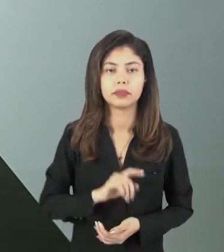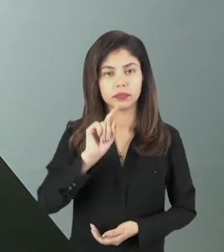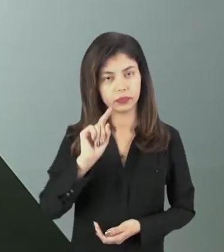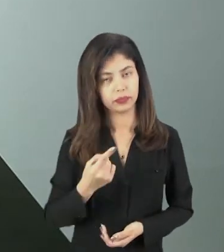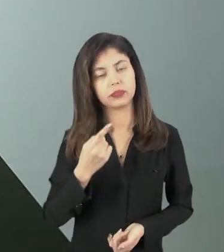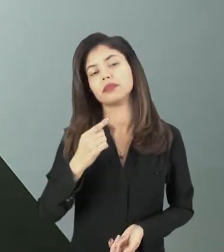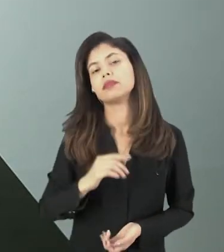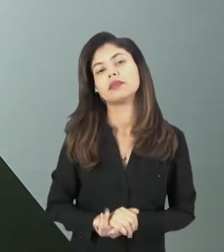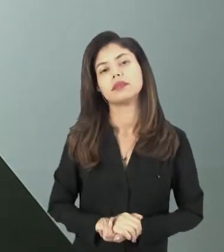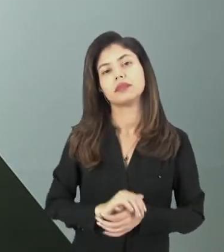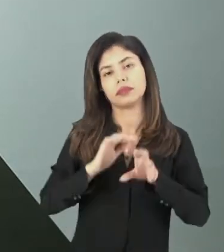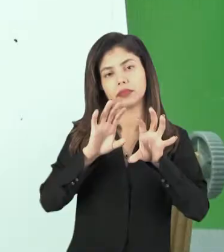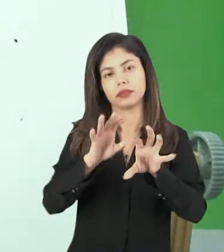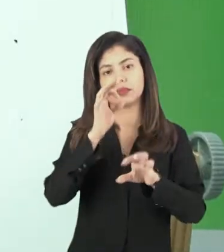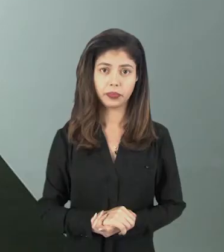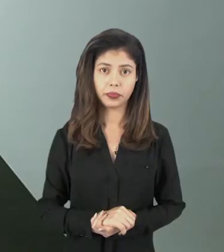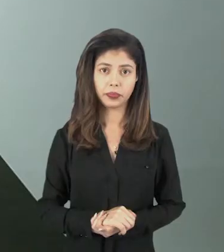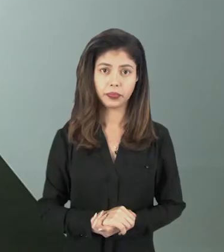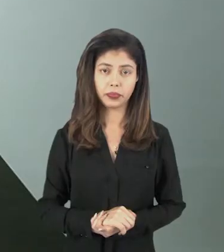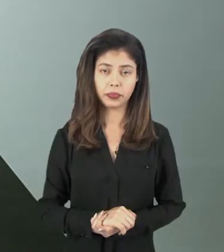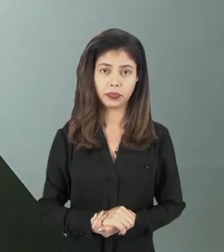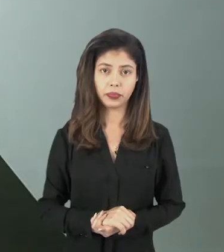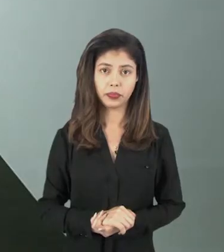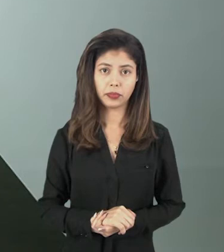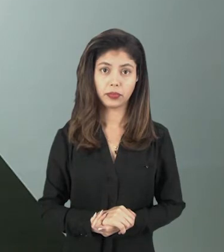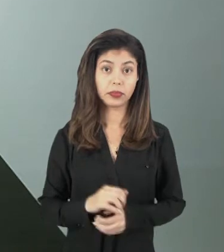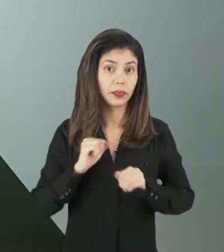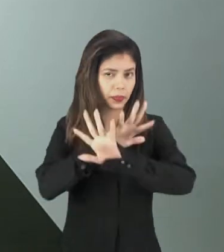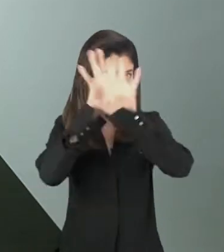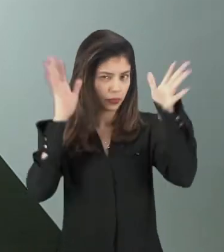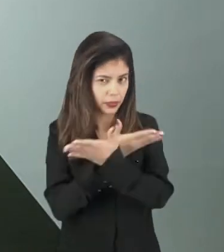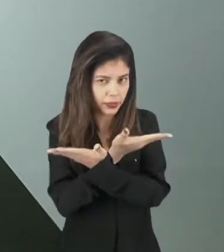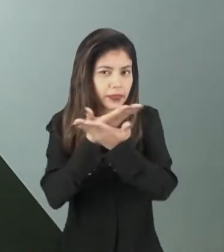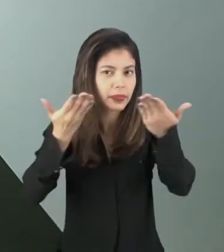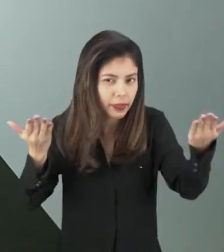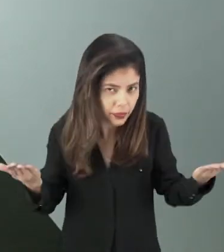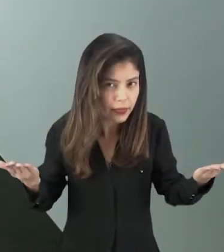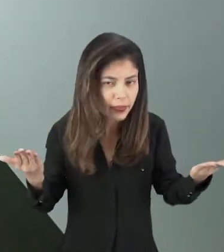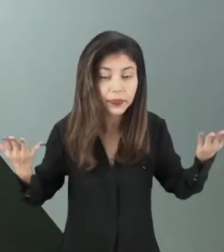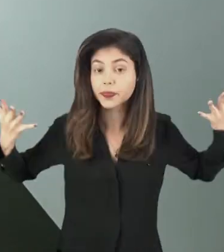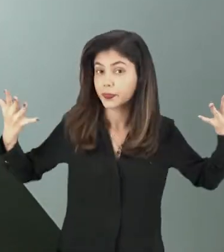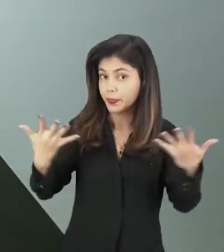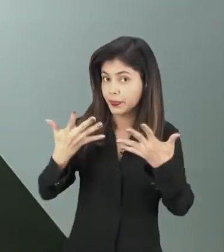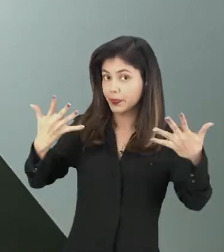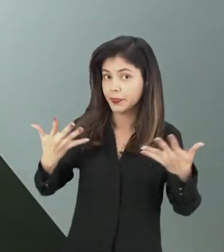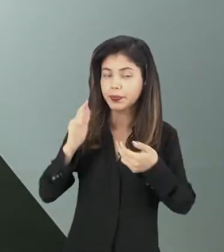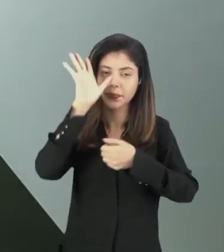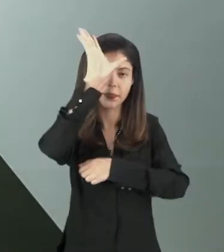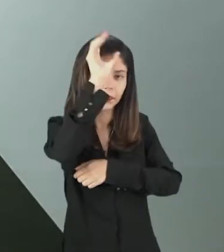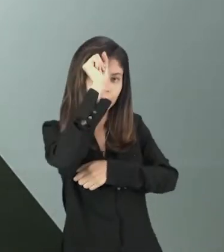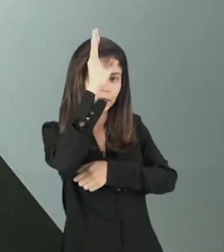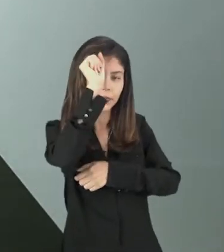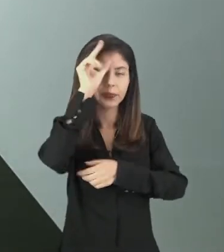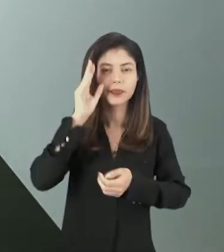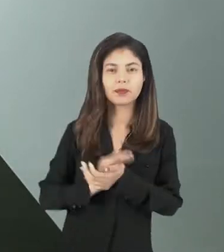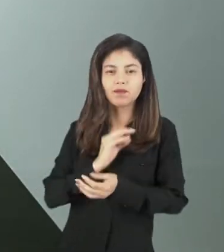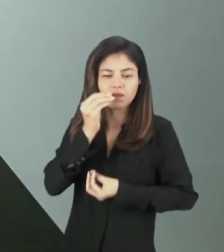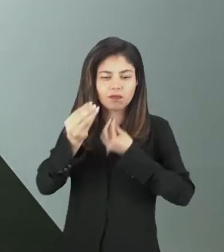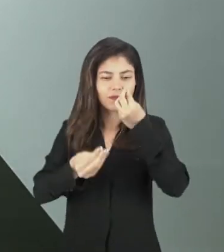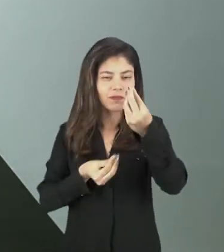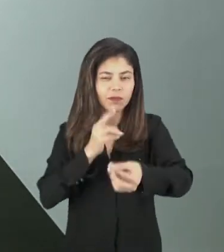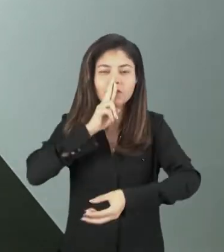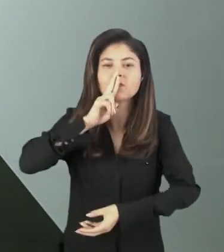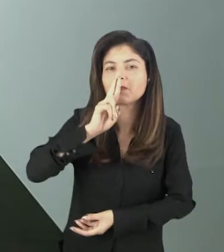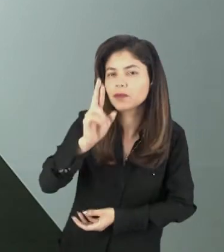colocar, aqui certinho Ficou claro para você então agora nós vamos aprender como